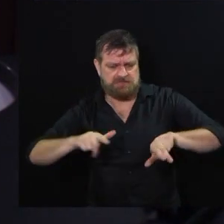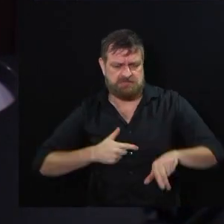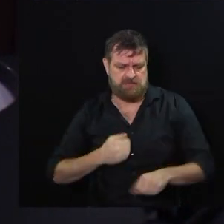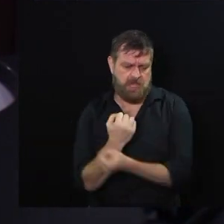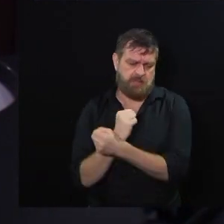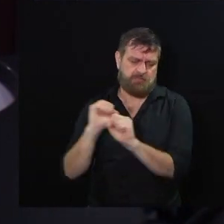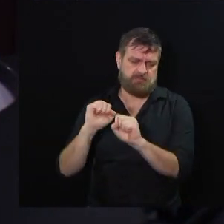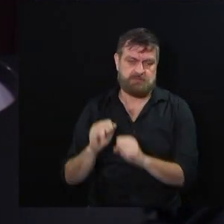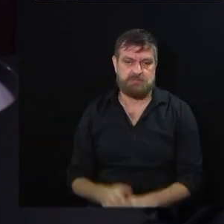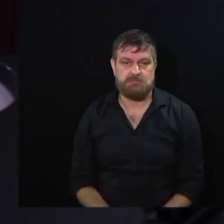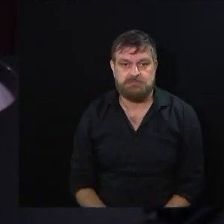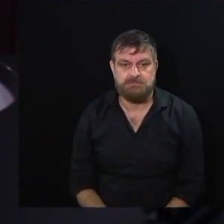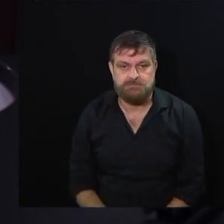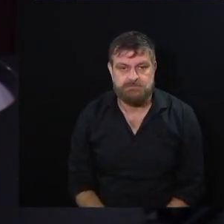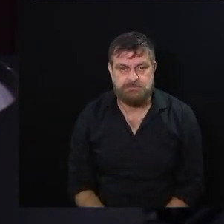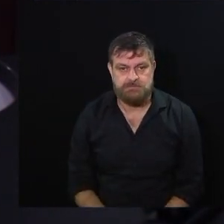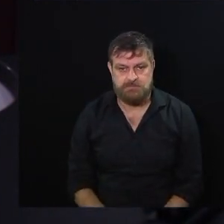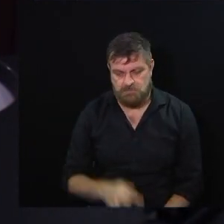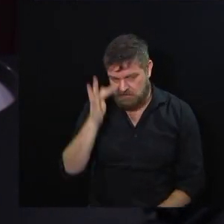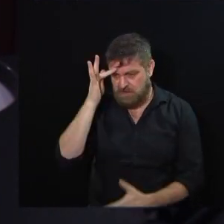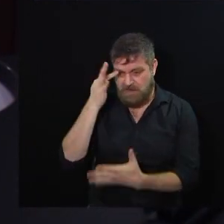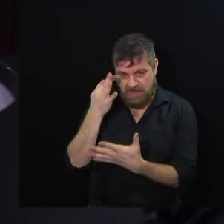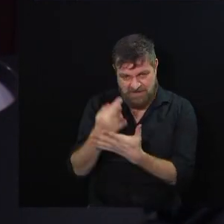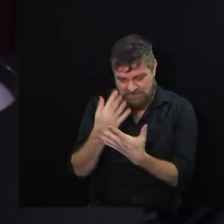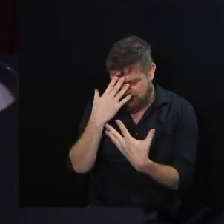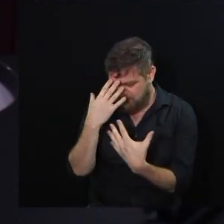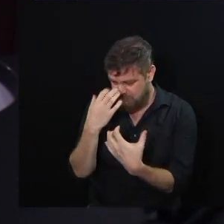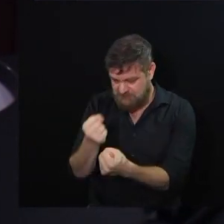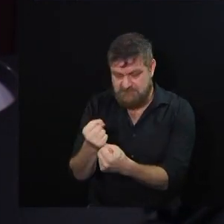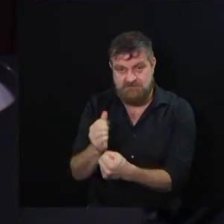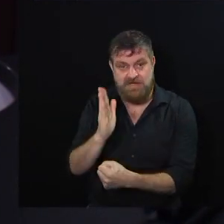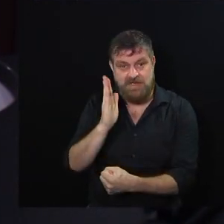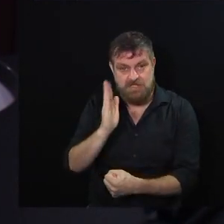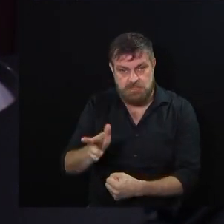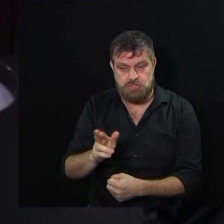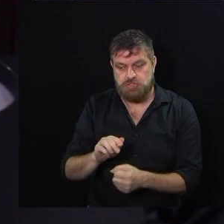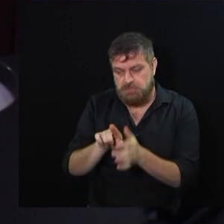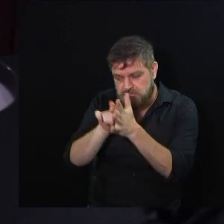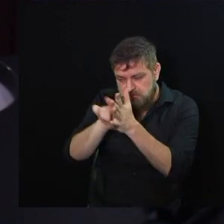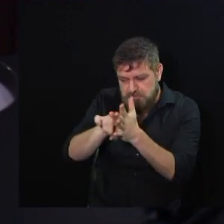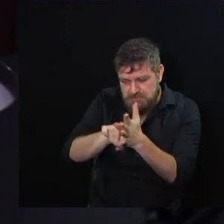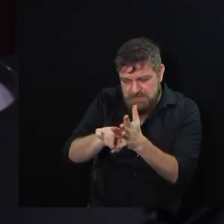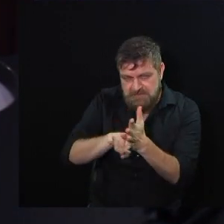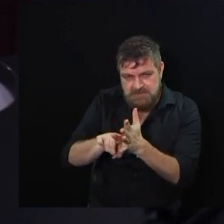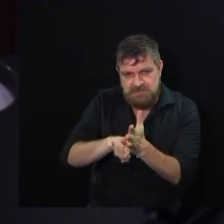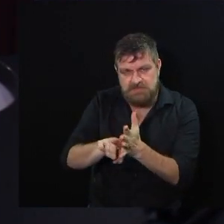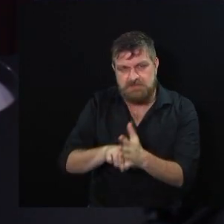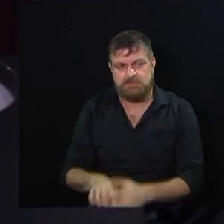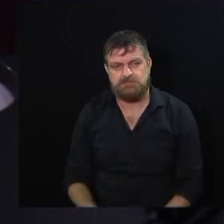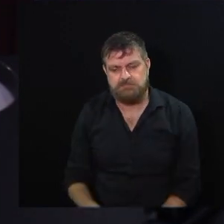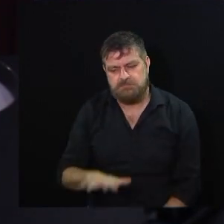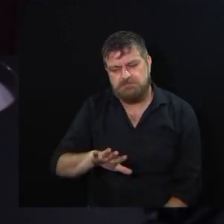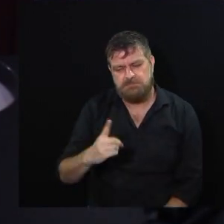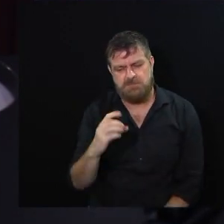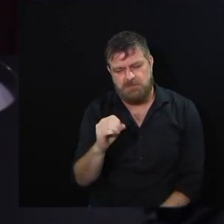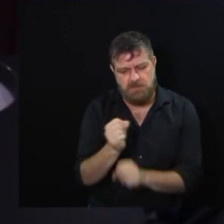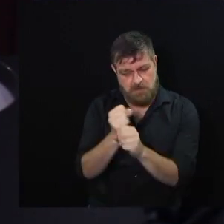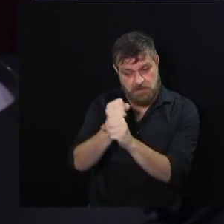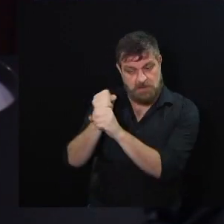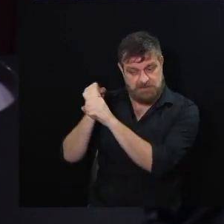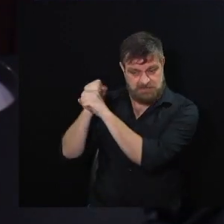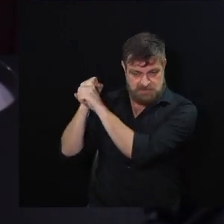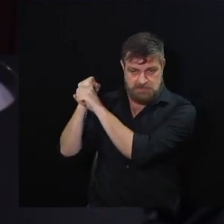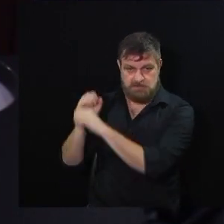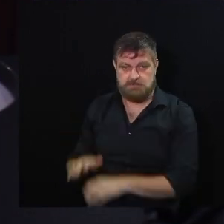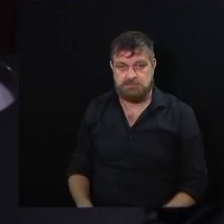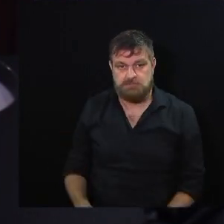já vem sendo pesquisada, curiosamente, nos últimos 10 anos, muitos trabalhos